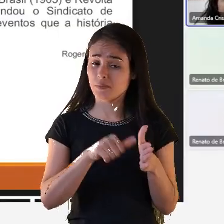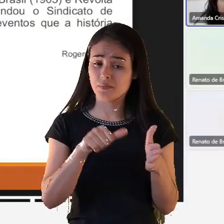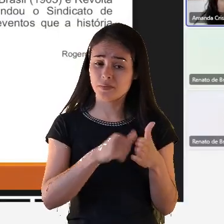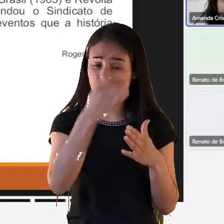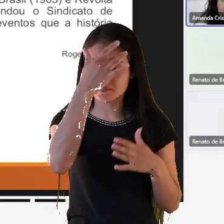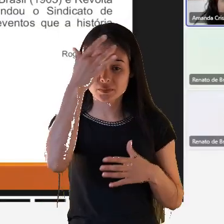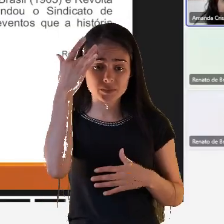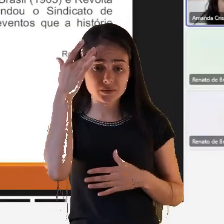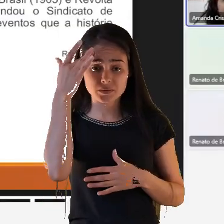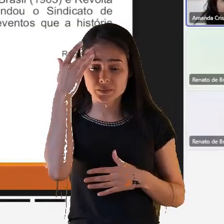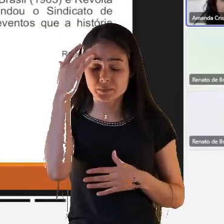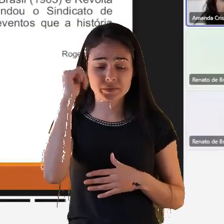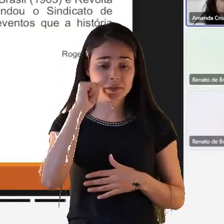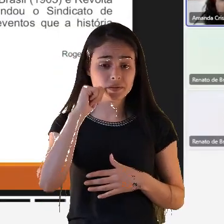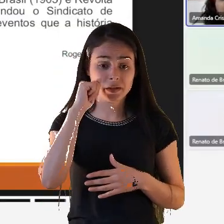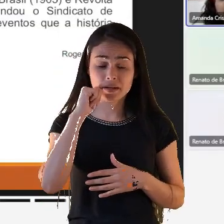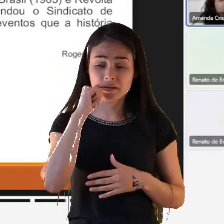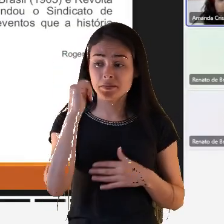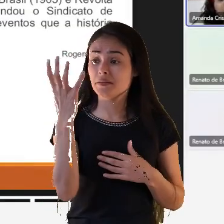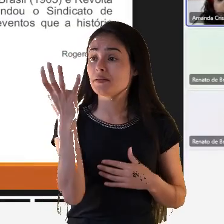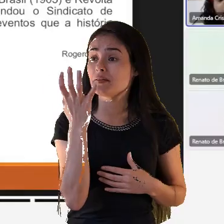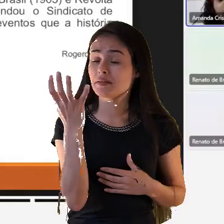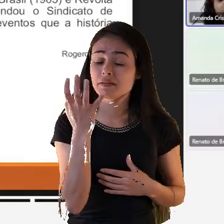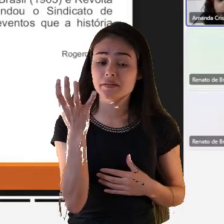melhores condições, né?